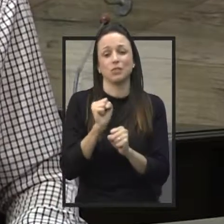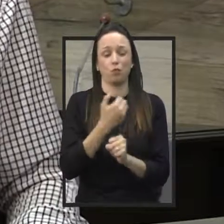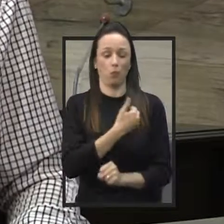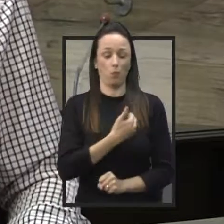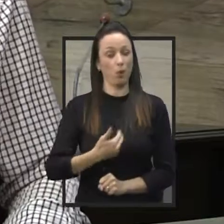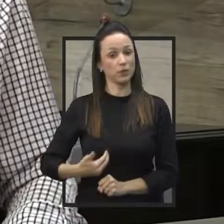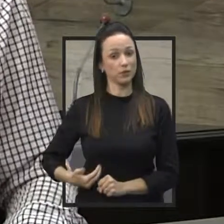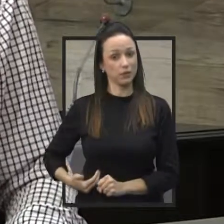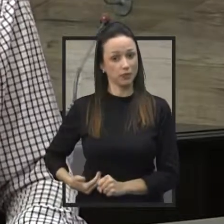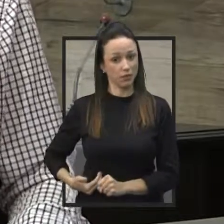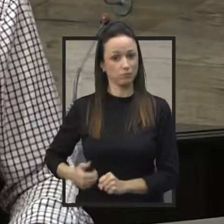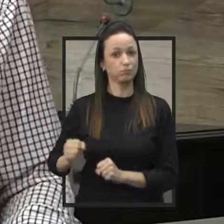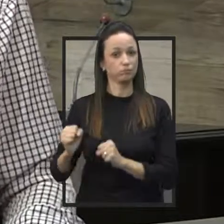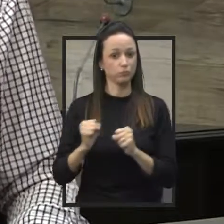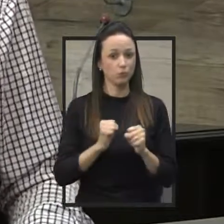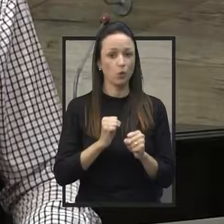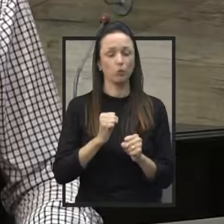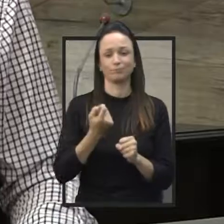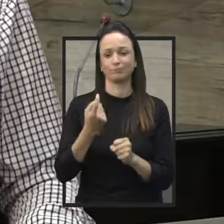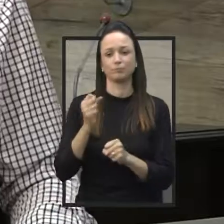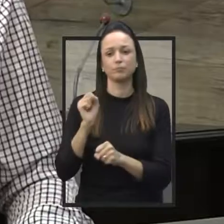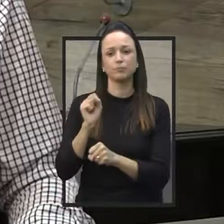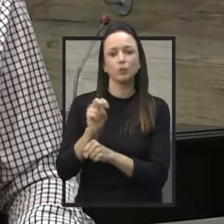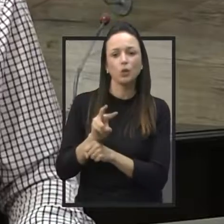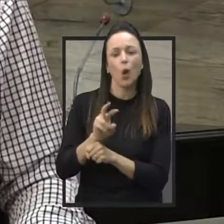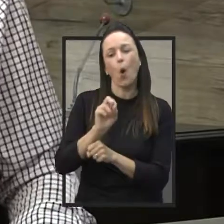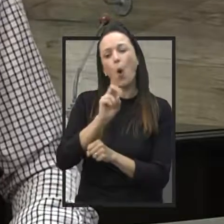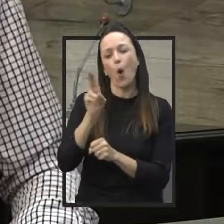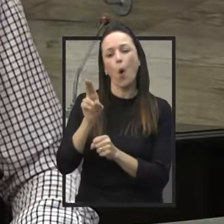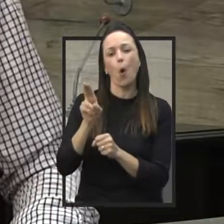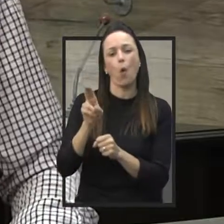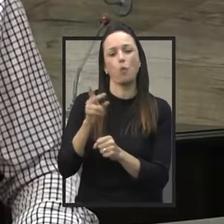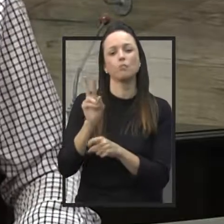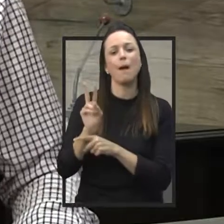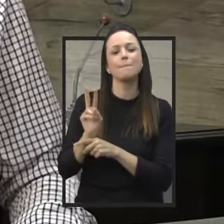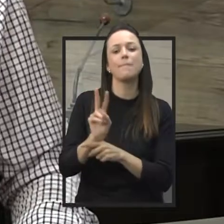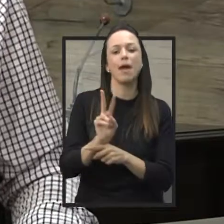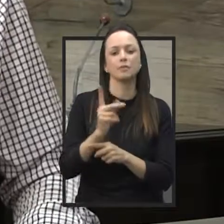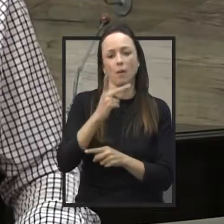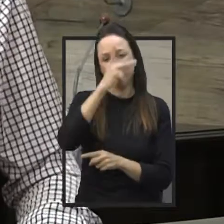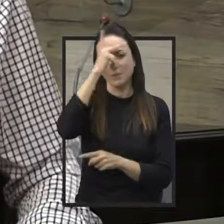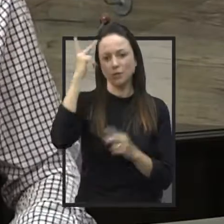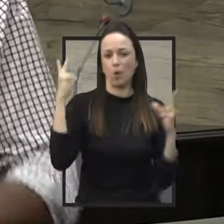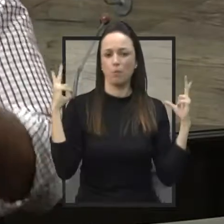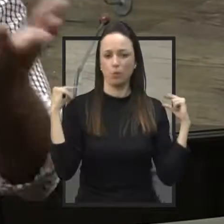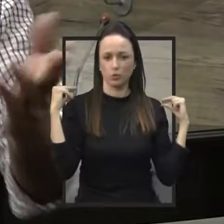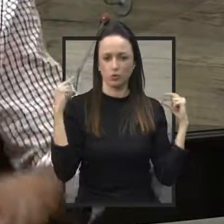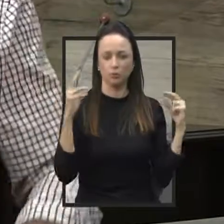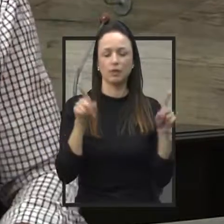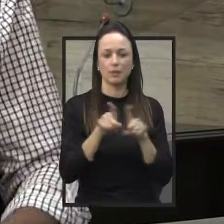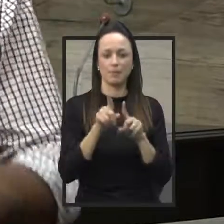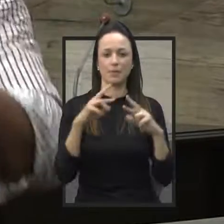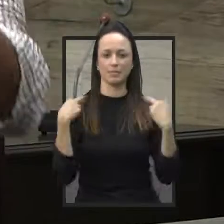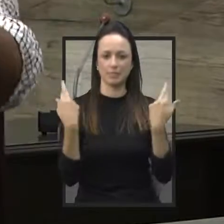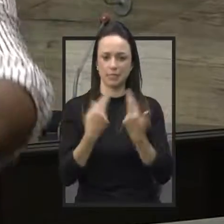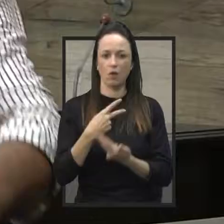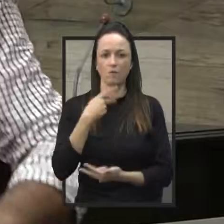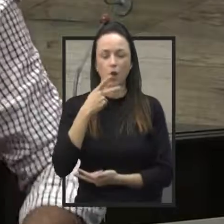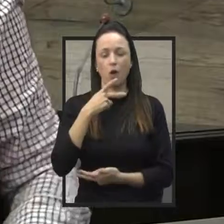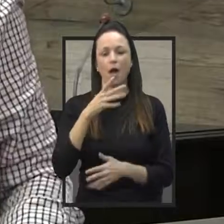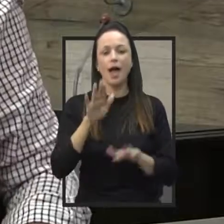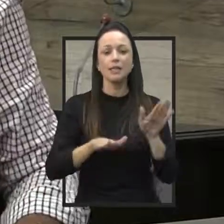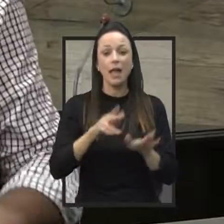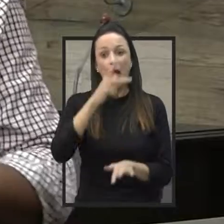público ou contratar ou emprestar um motorista. No caso de não poder, uma sugestão que eu dei na sessão e falo até aqui, né, alguém que